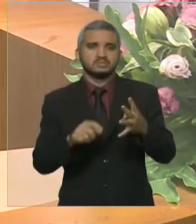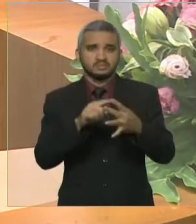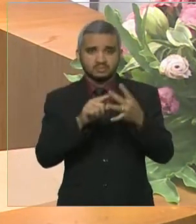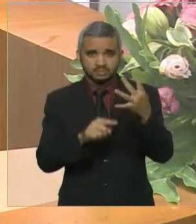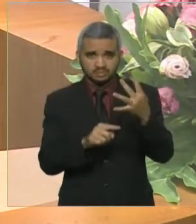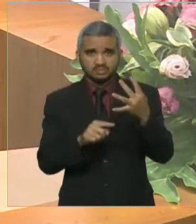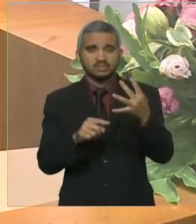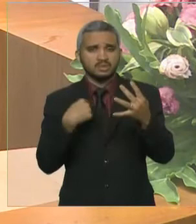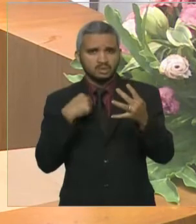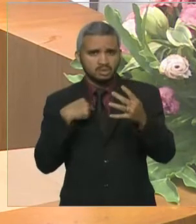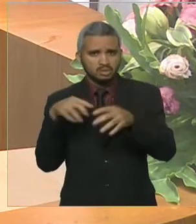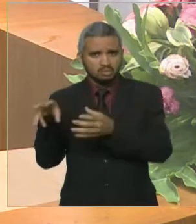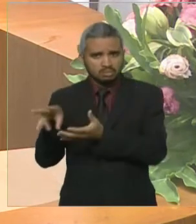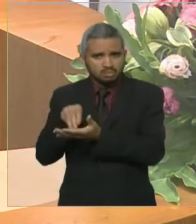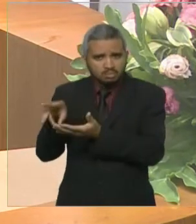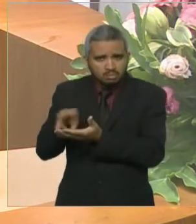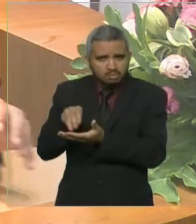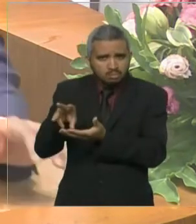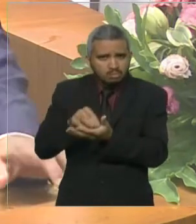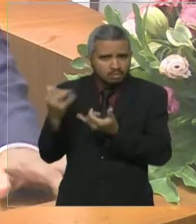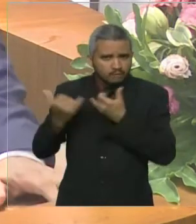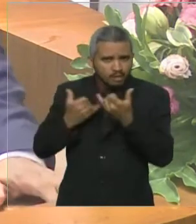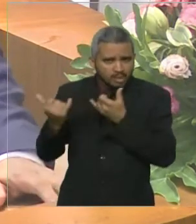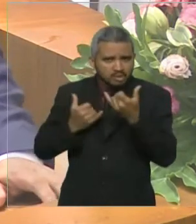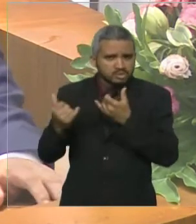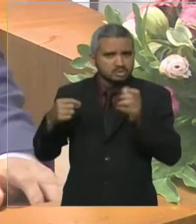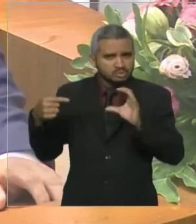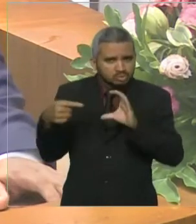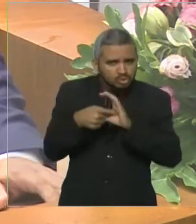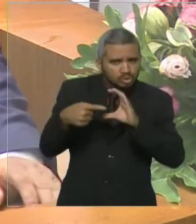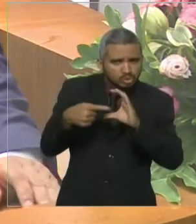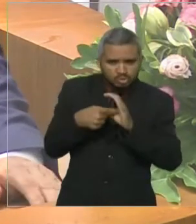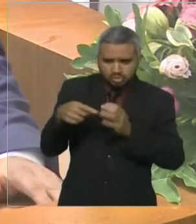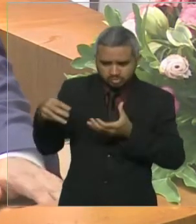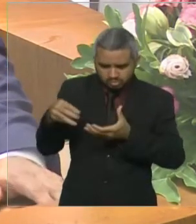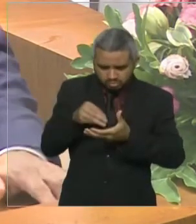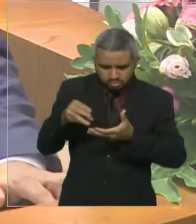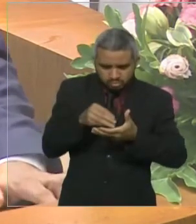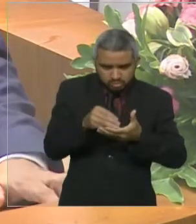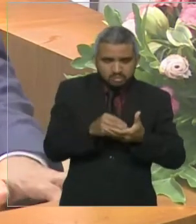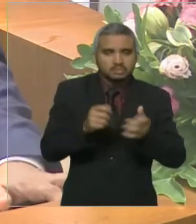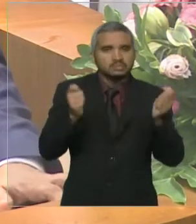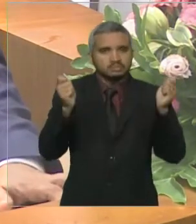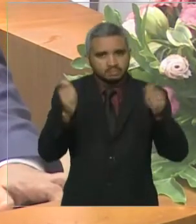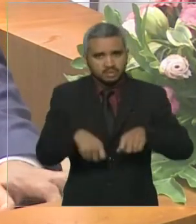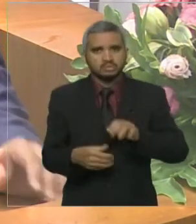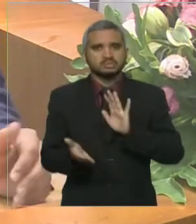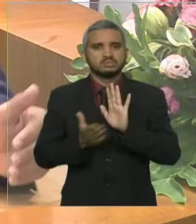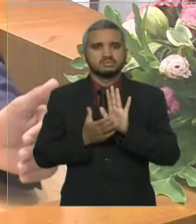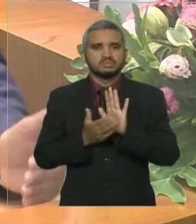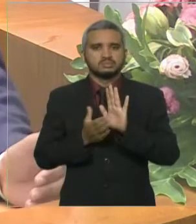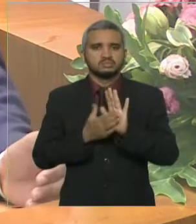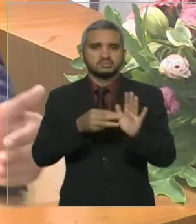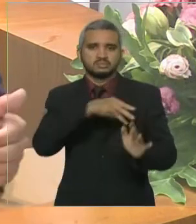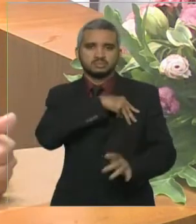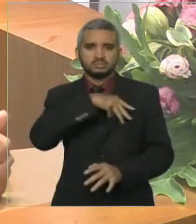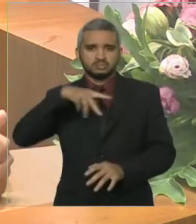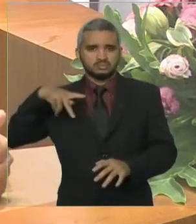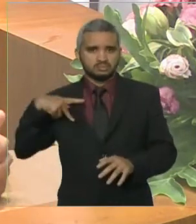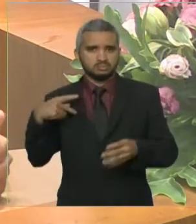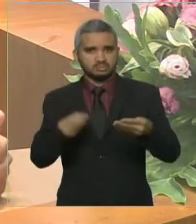juntando todas as informações, juntando todas as denúncias, para que possamos apresentar essas denúncias ao Ministério Público. Inclusive, já está